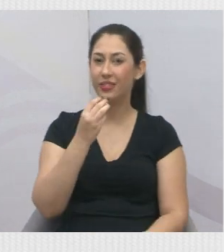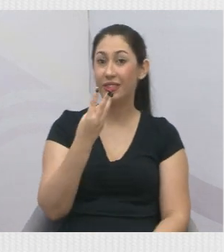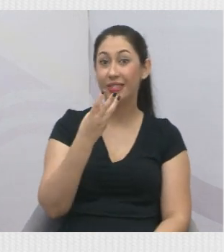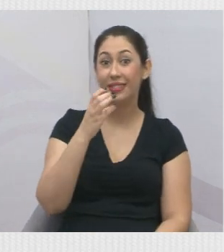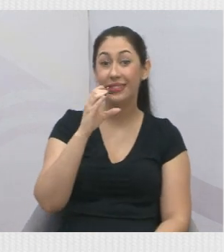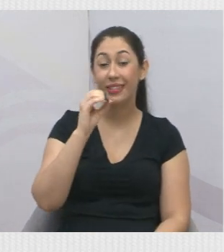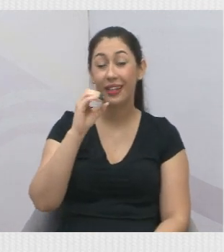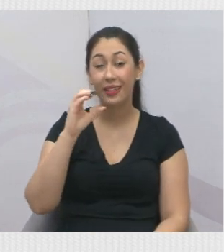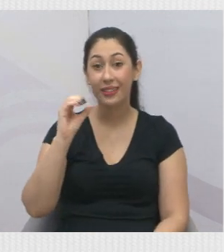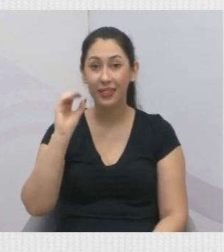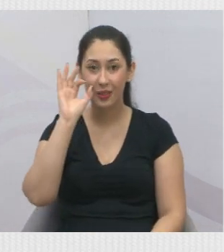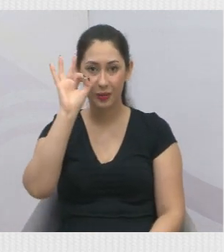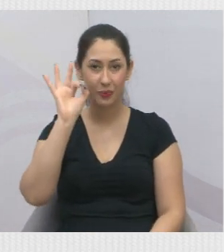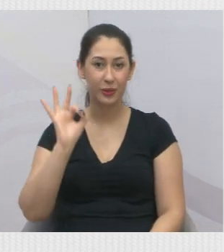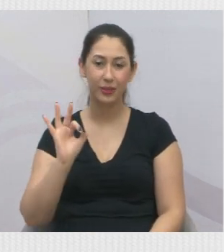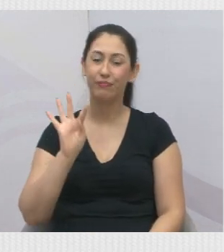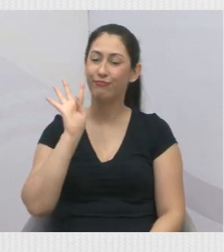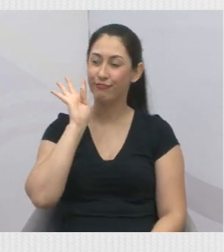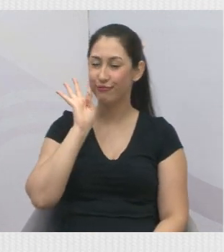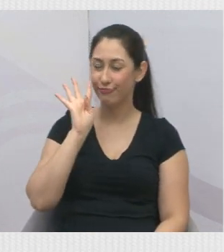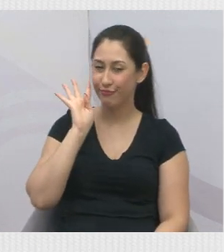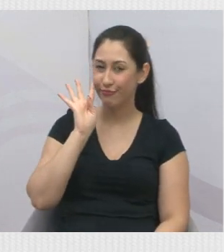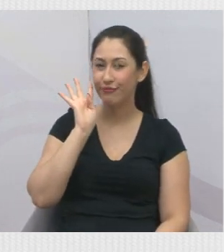de 300%. Muito legal.